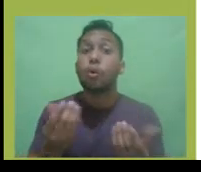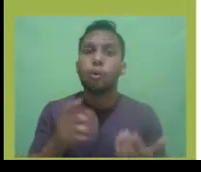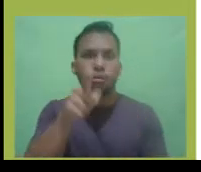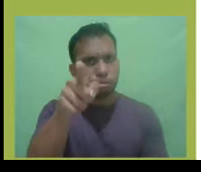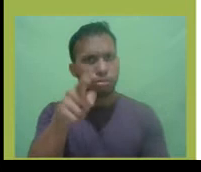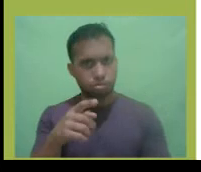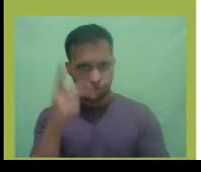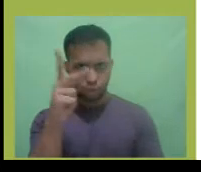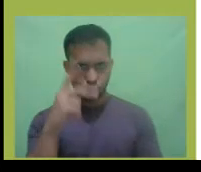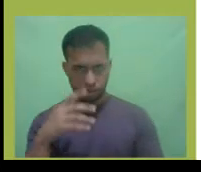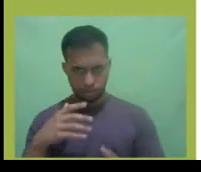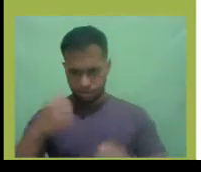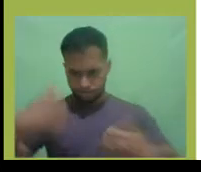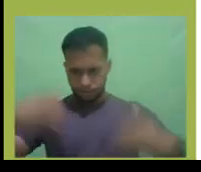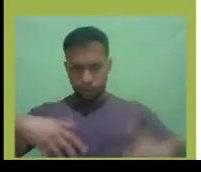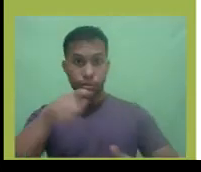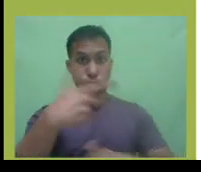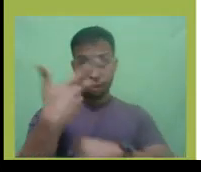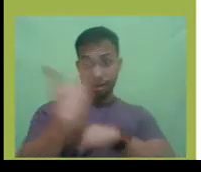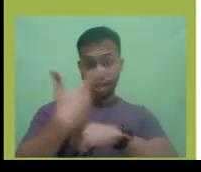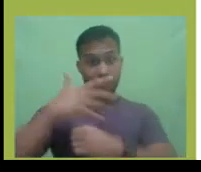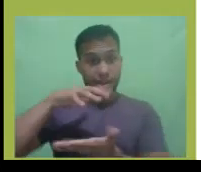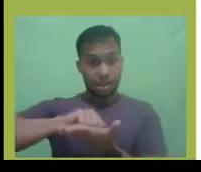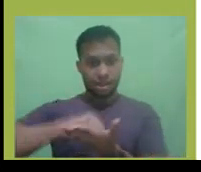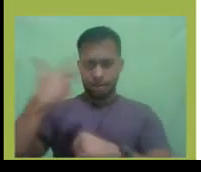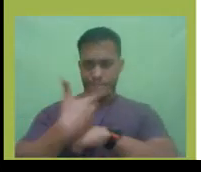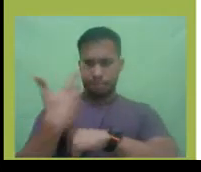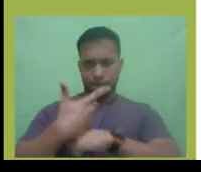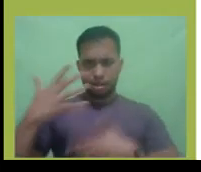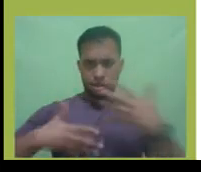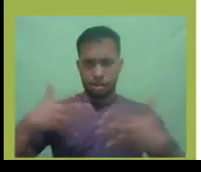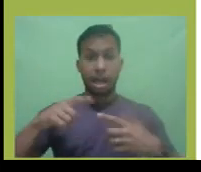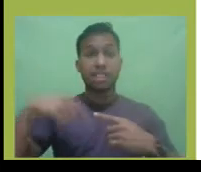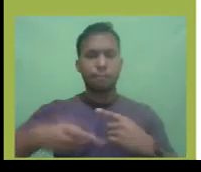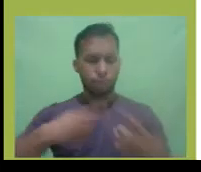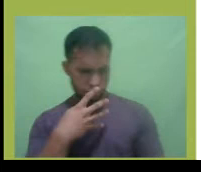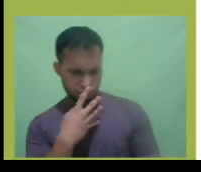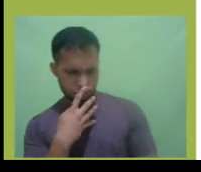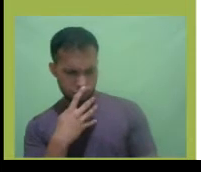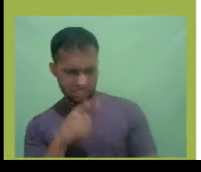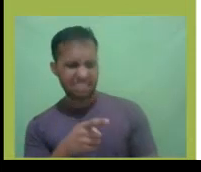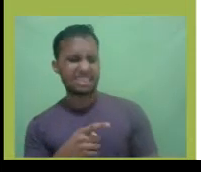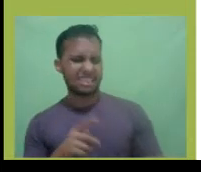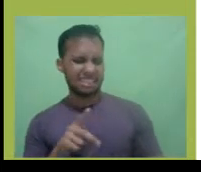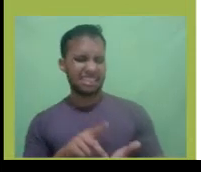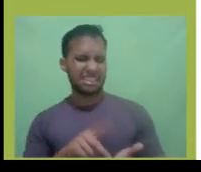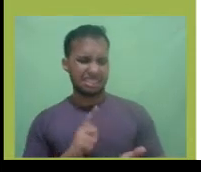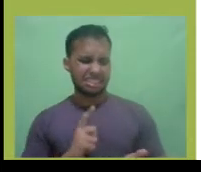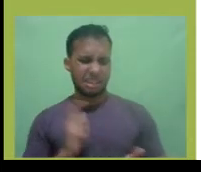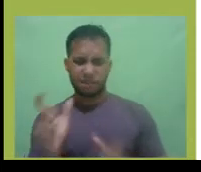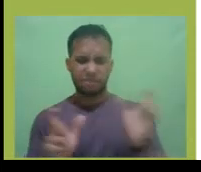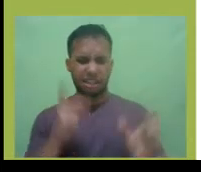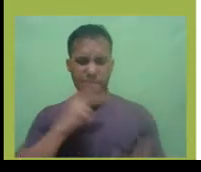para um amigo ou para alguém da família. Peça para essa pessoa observar se você tem vícios de linguagem, palavras ou sons que